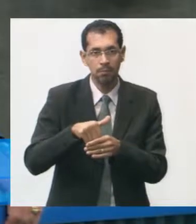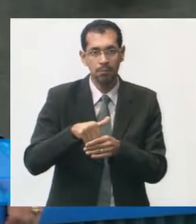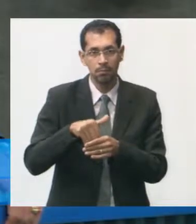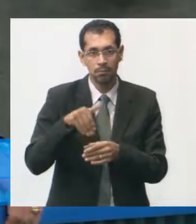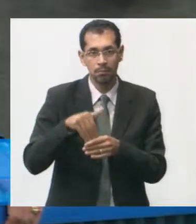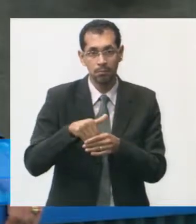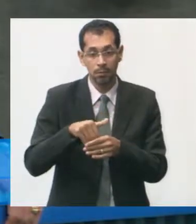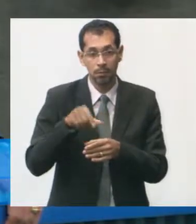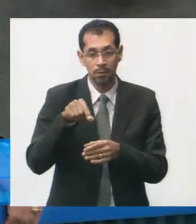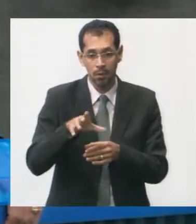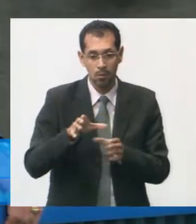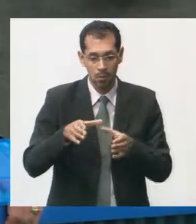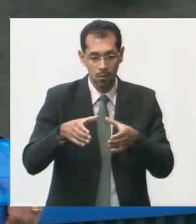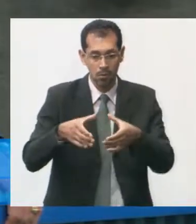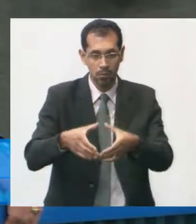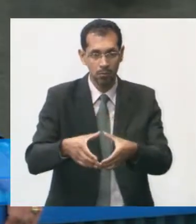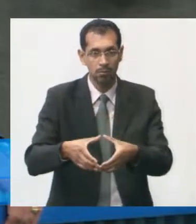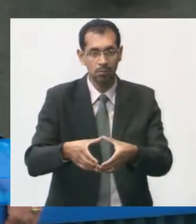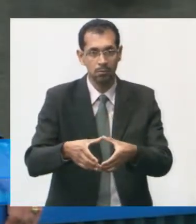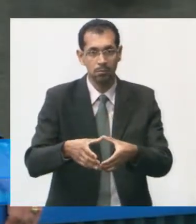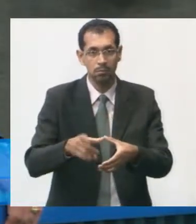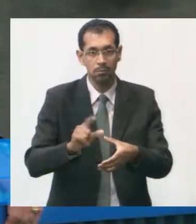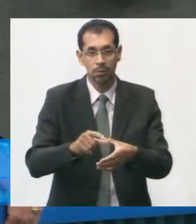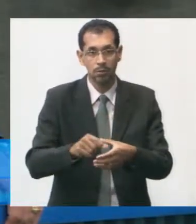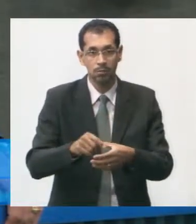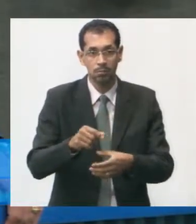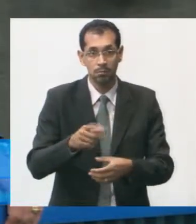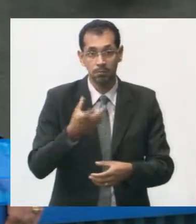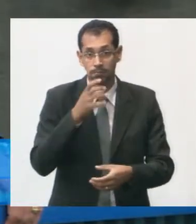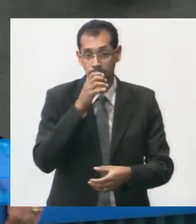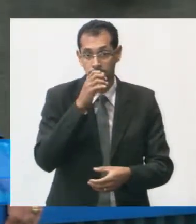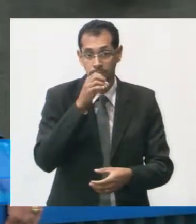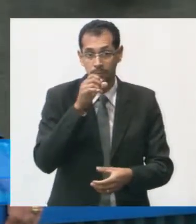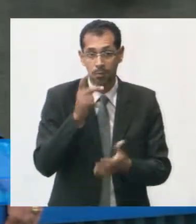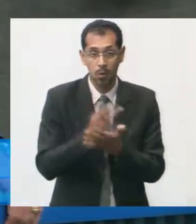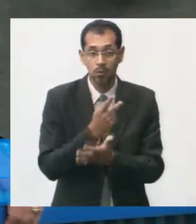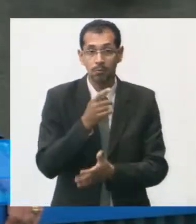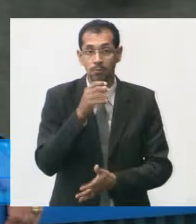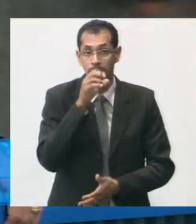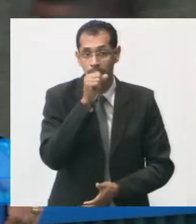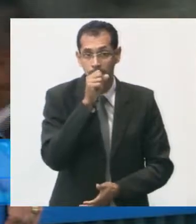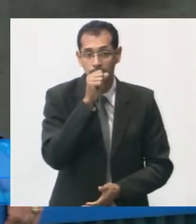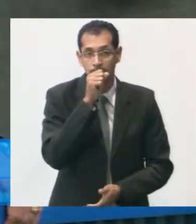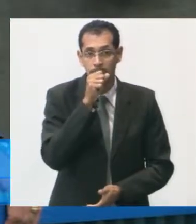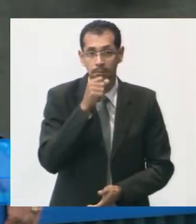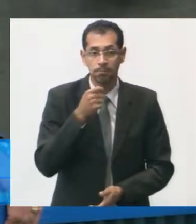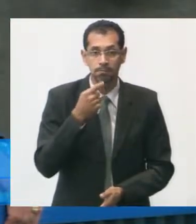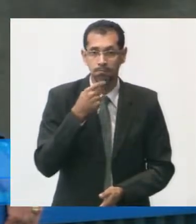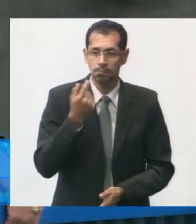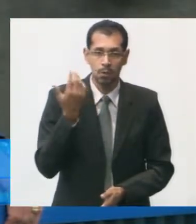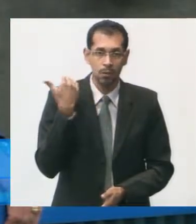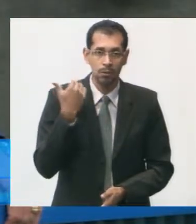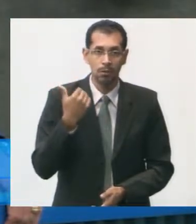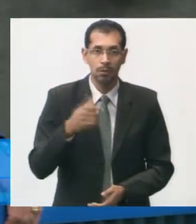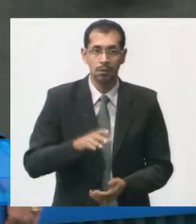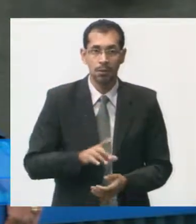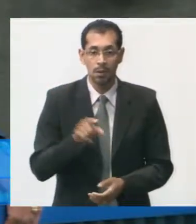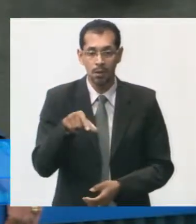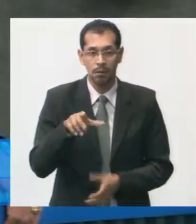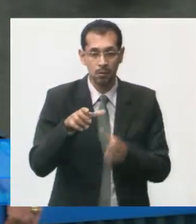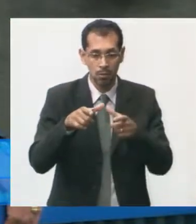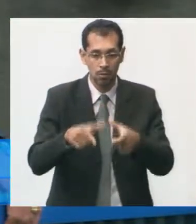comunitária que ocorreu sábado na comunidade do bairro